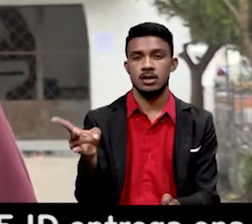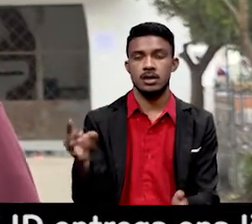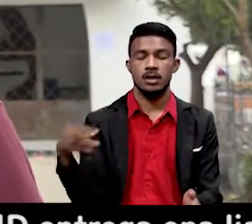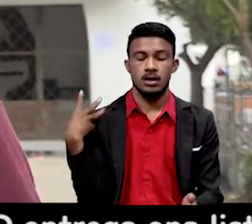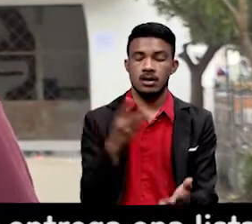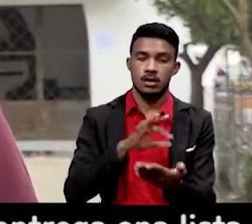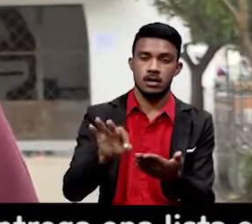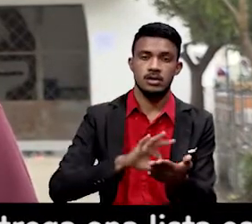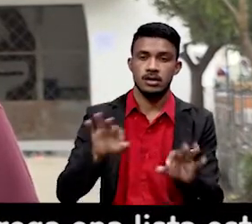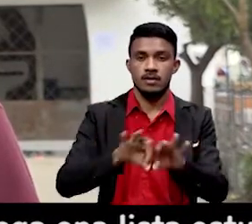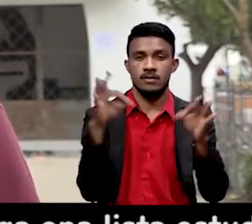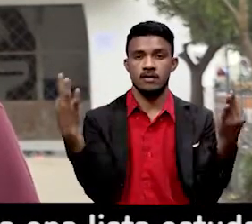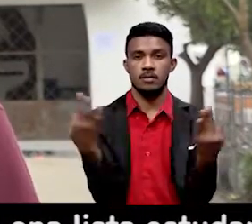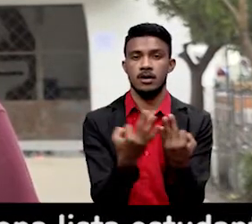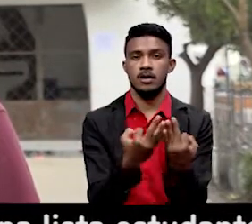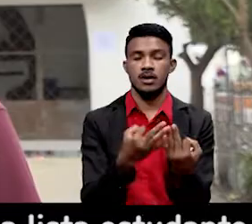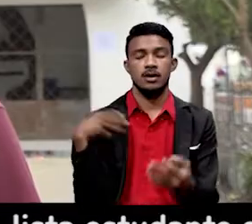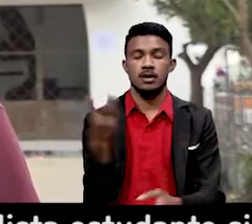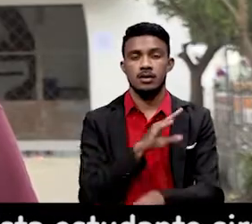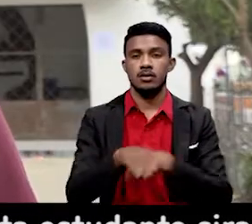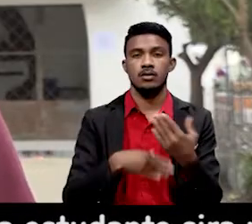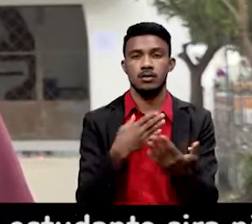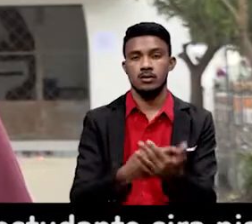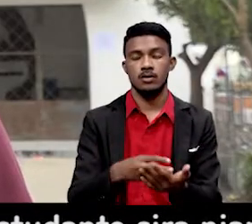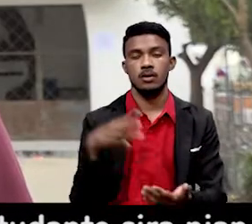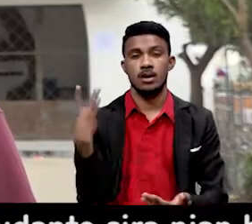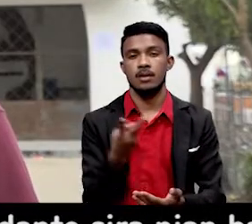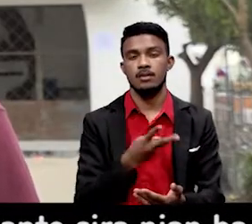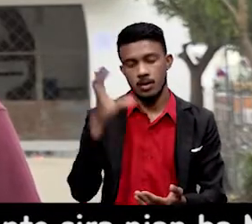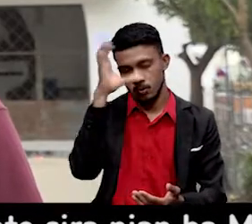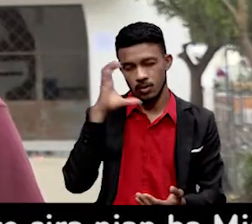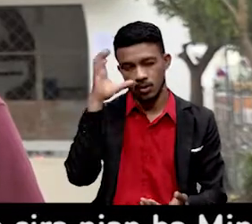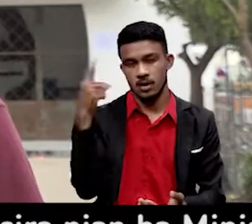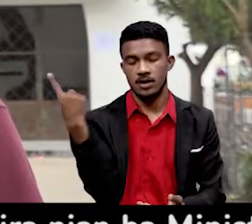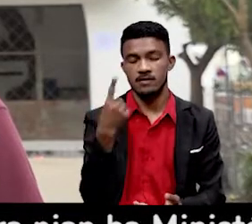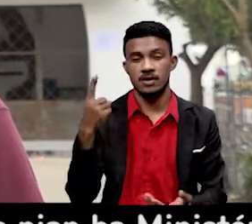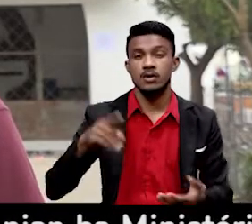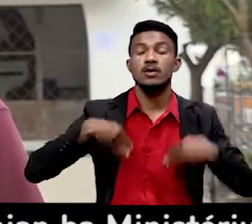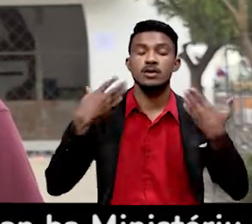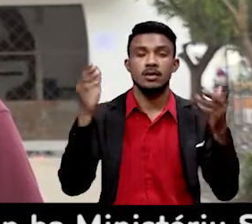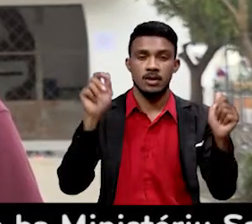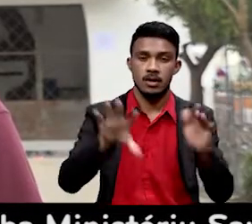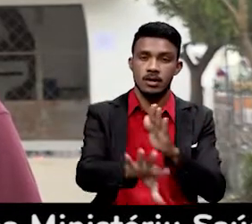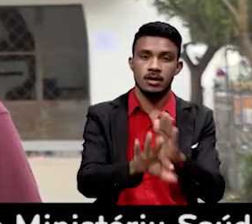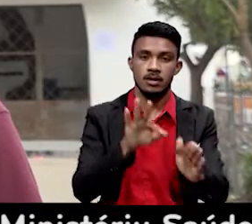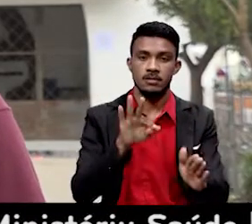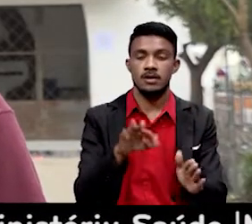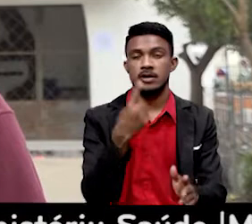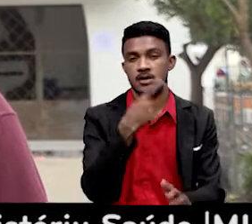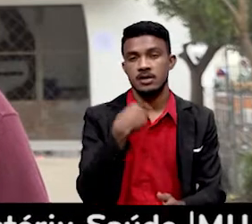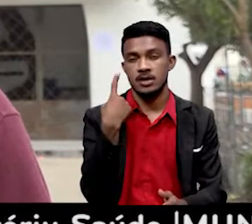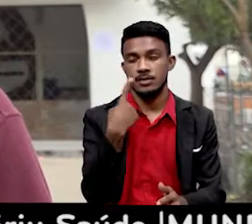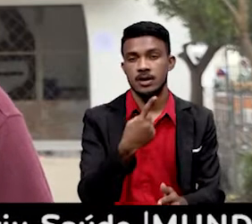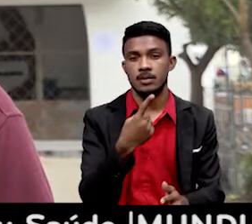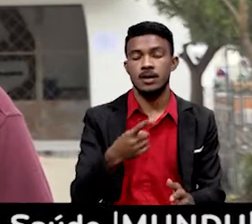família, e tem outro, ami, boca na fatinha, a tu já não sabe retam. Agora, se me ele o. Ele